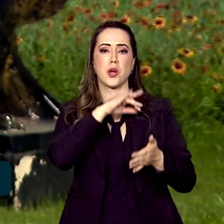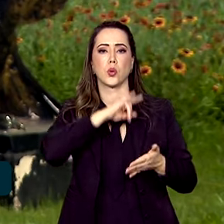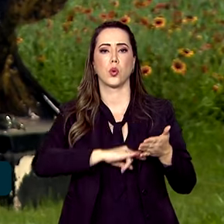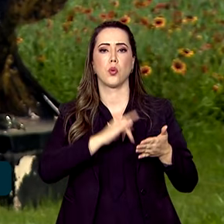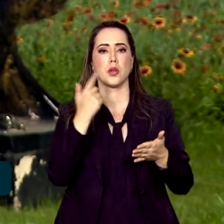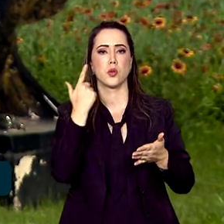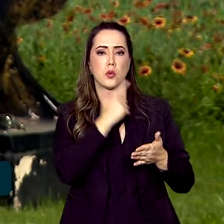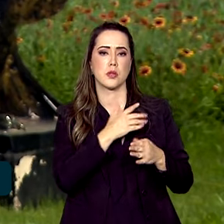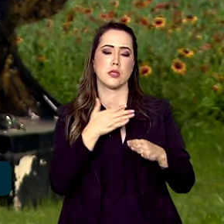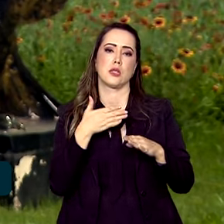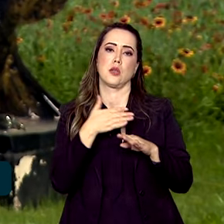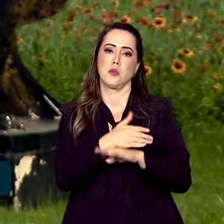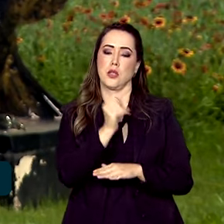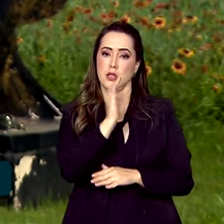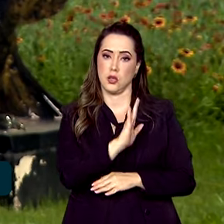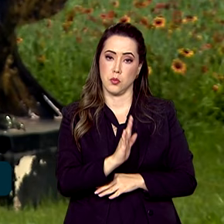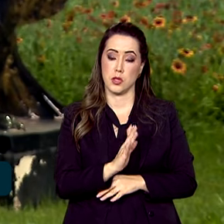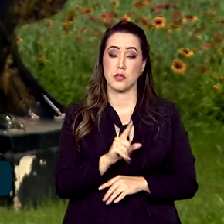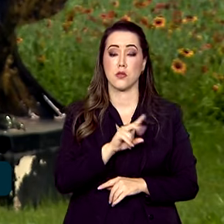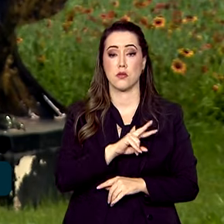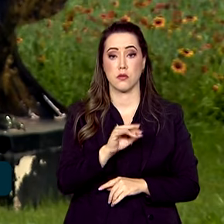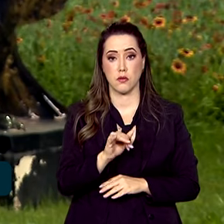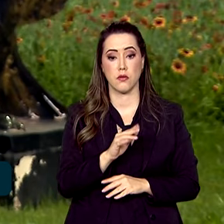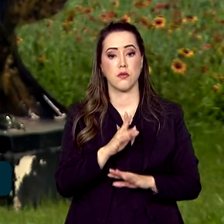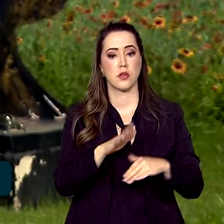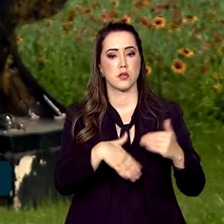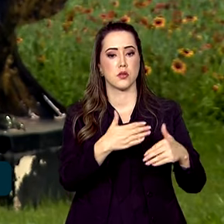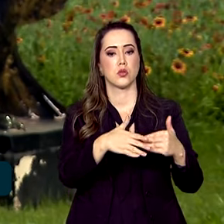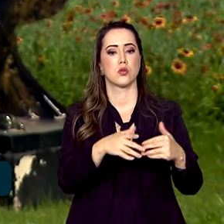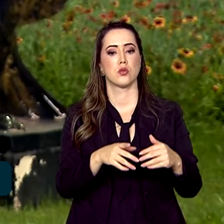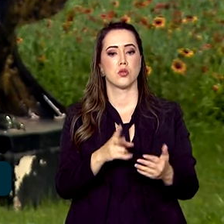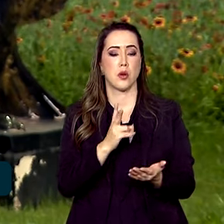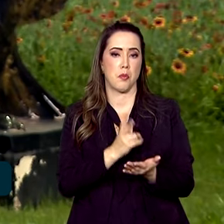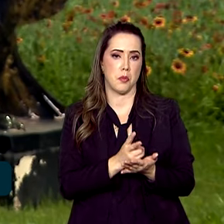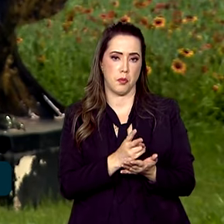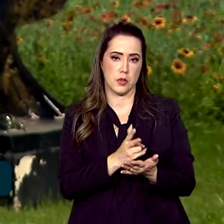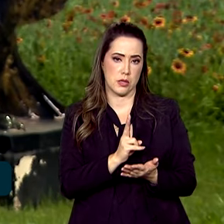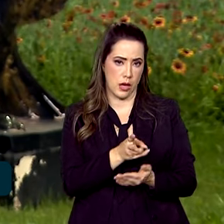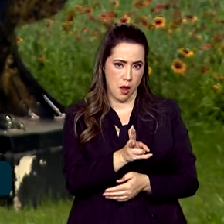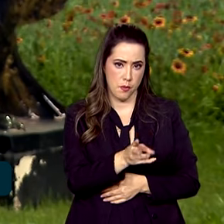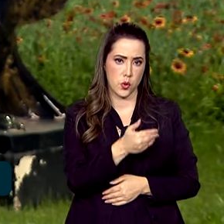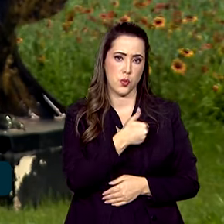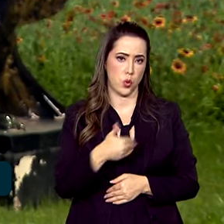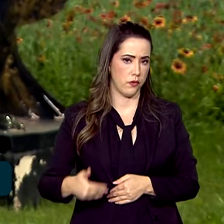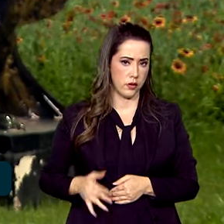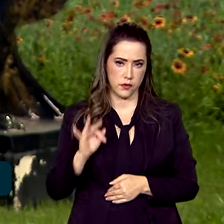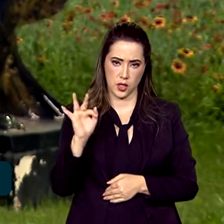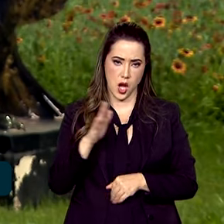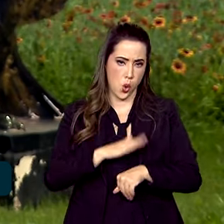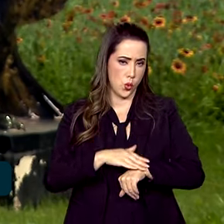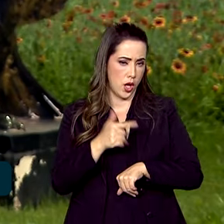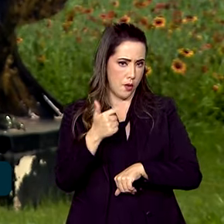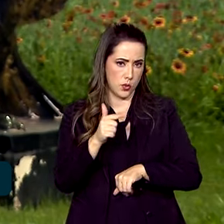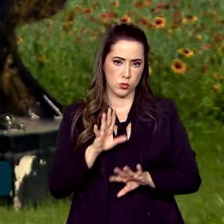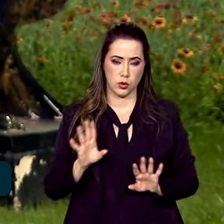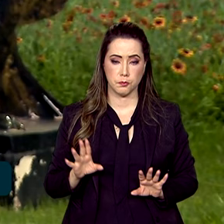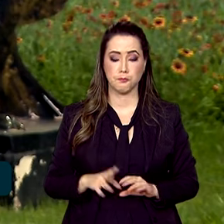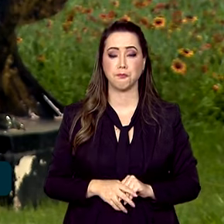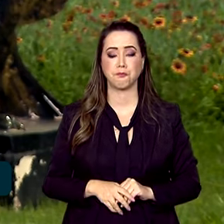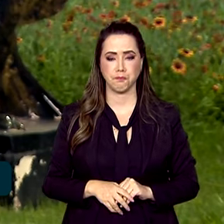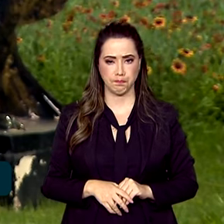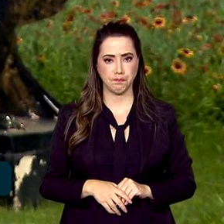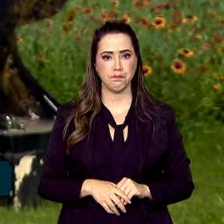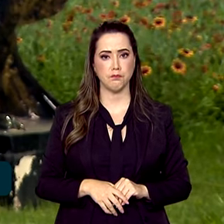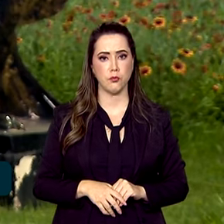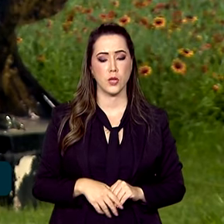de imigração e refúgio serão mantidos pelo governo federal por tempo indeterminado. O ministro